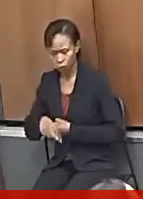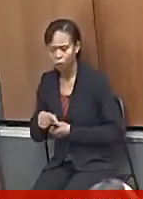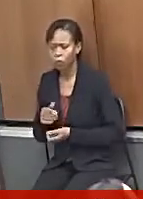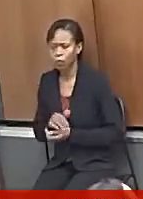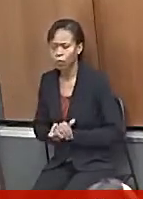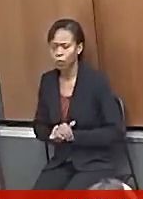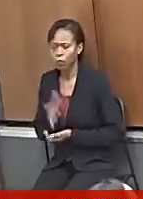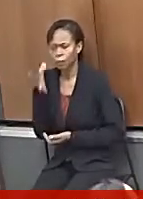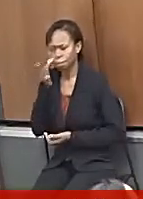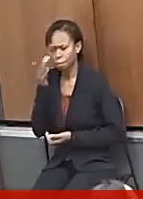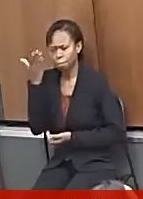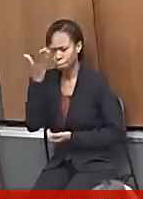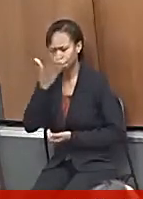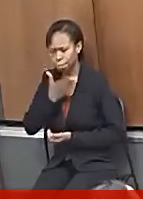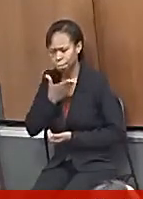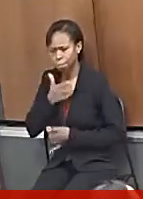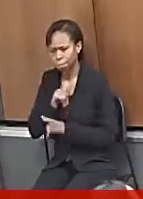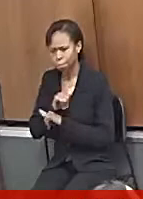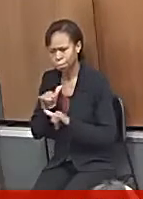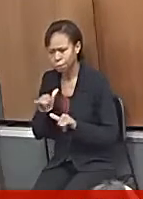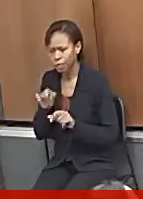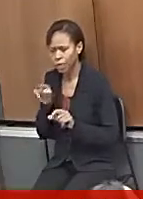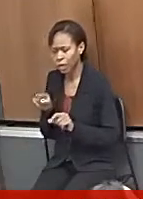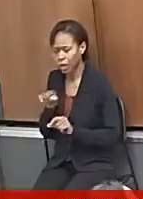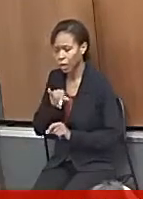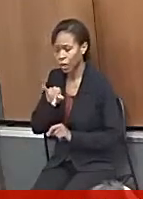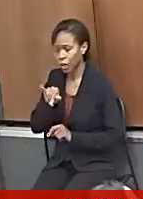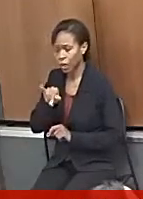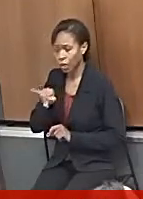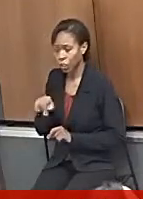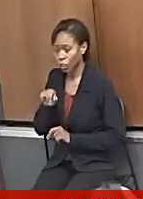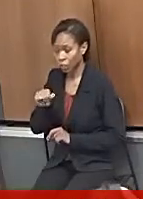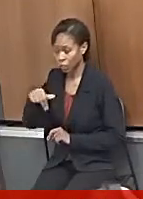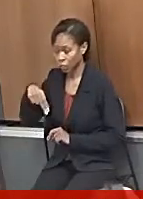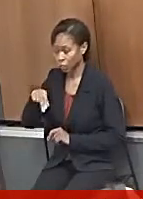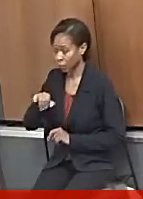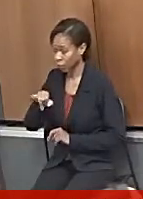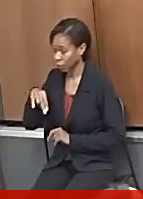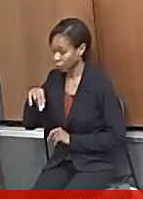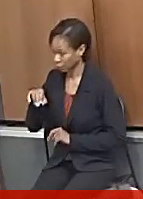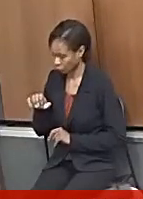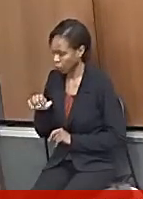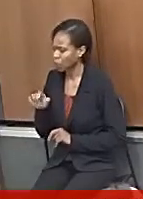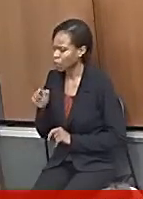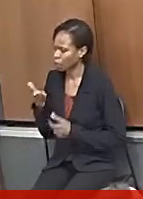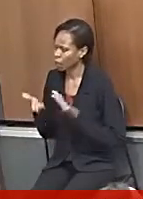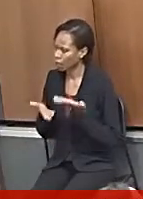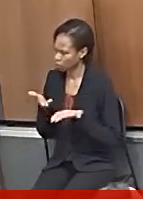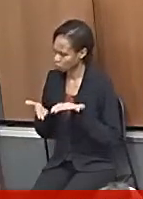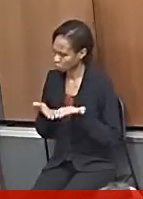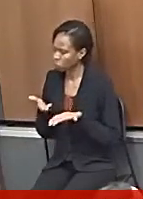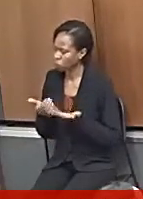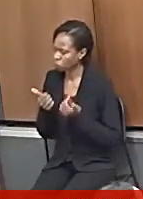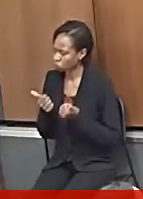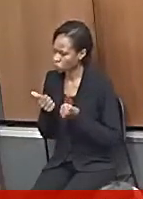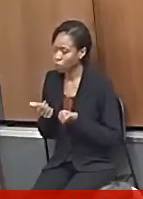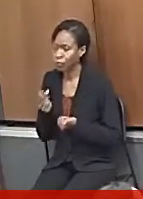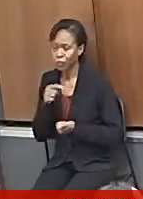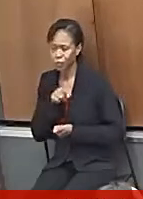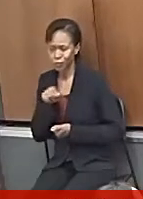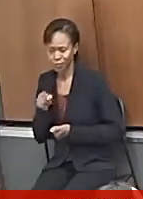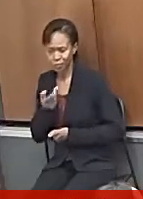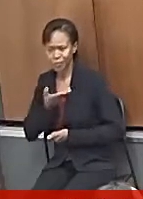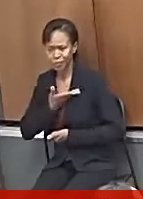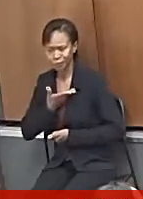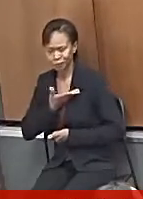dar o testemunho a doutora jane no atendimento a vocês meus colegas de musiquinha